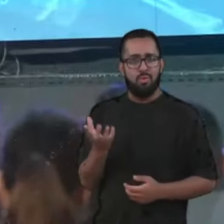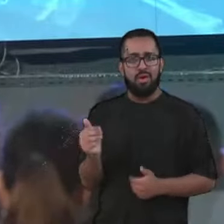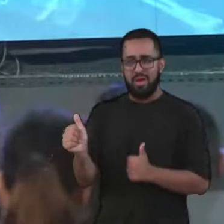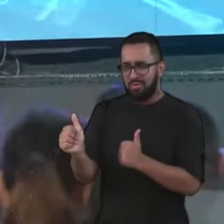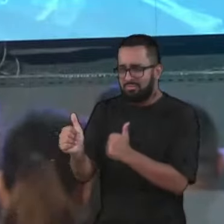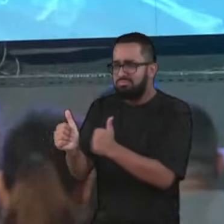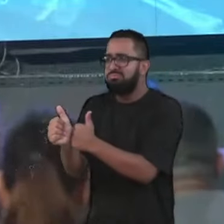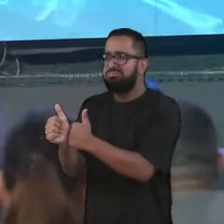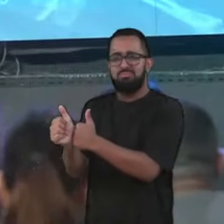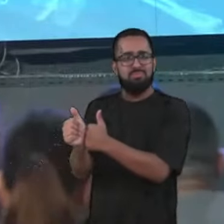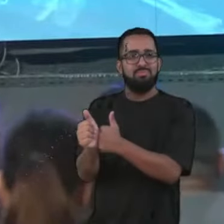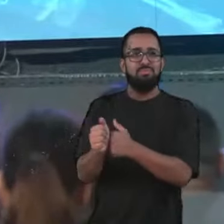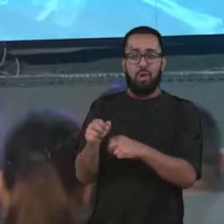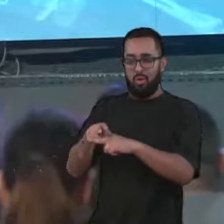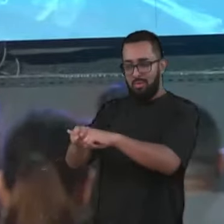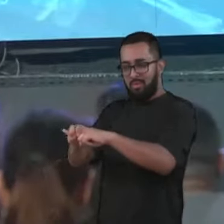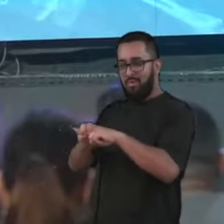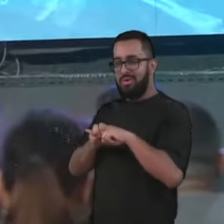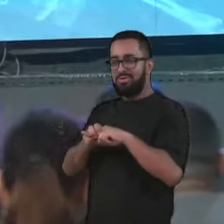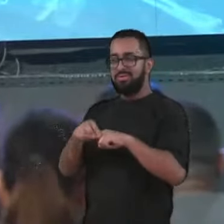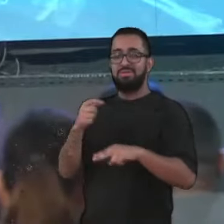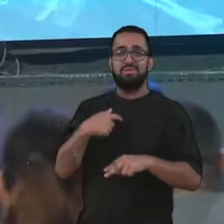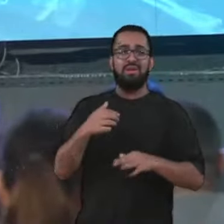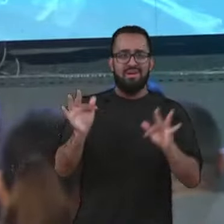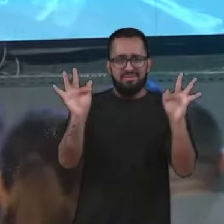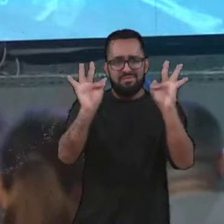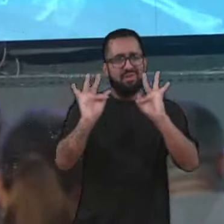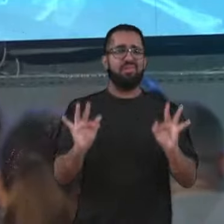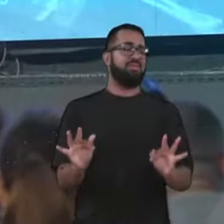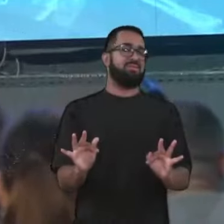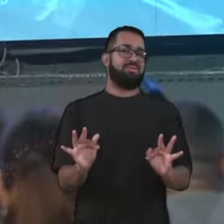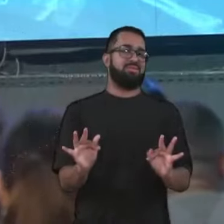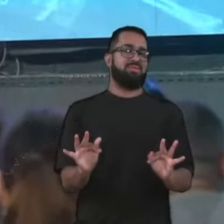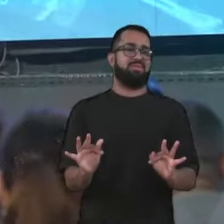ficou melhor só porque está andando do seu lado?